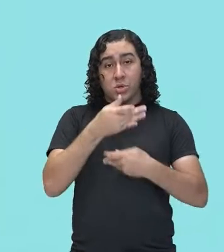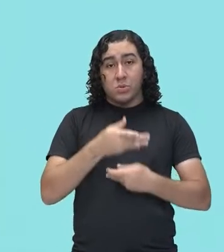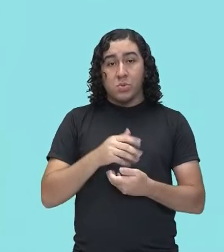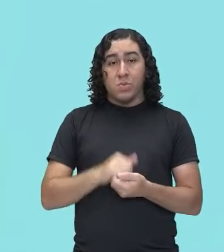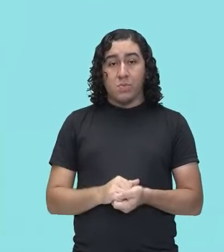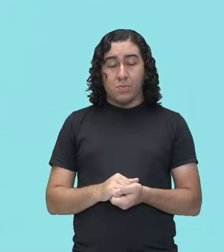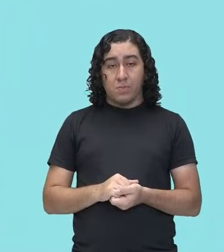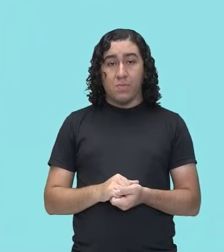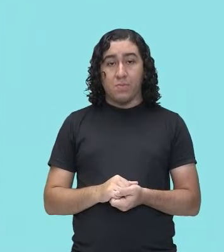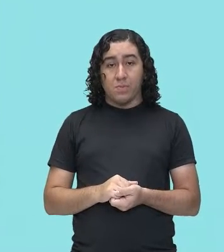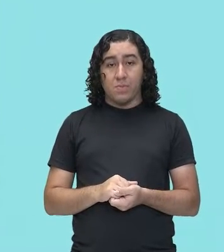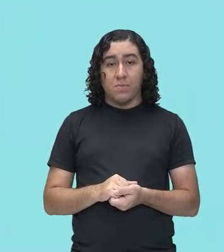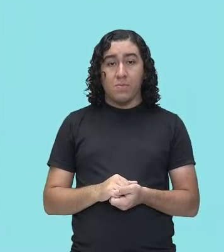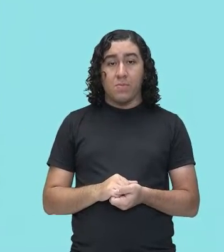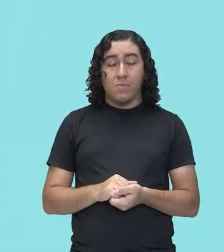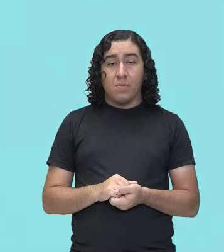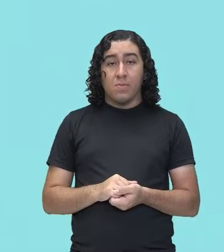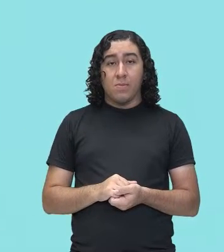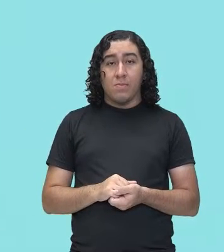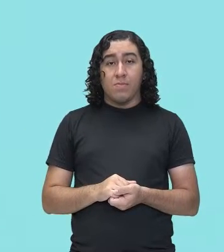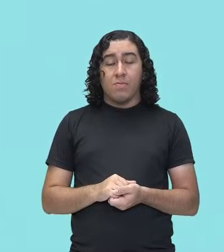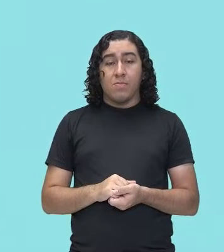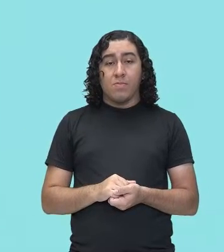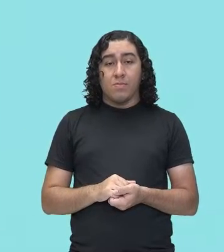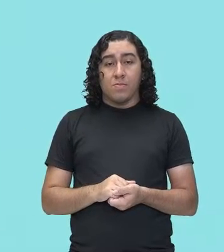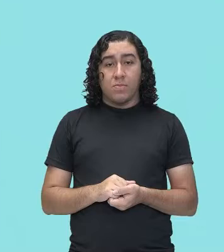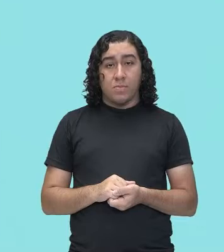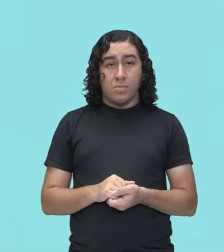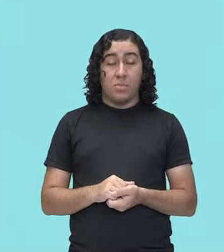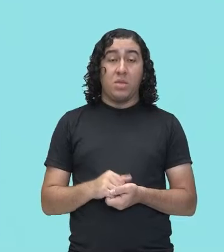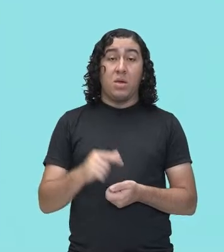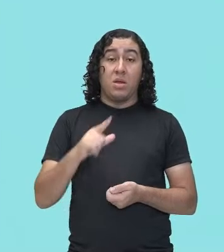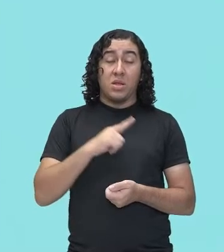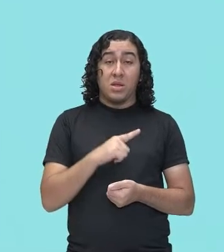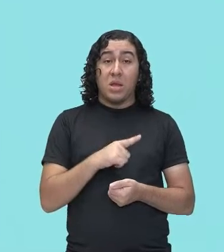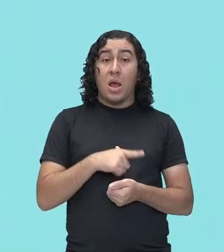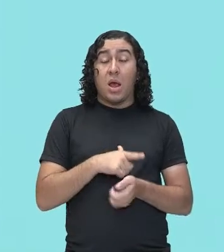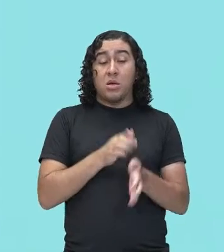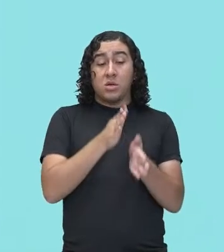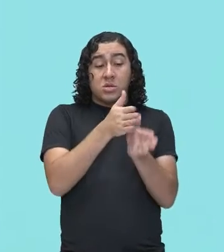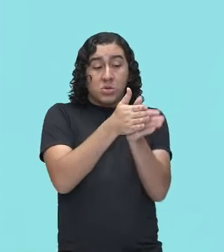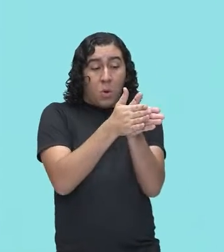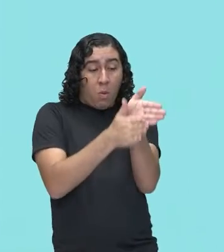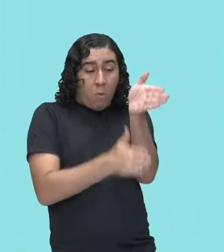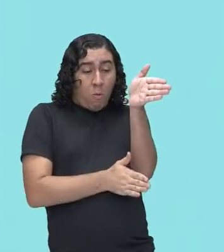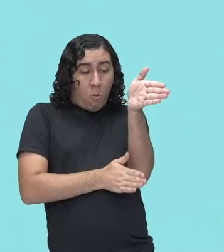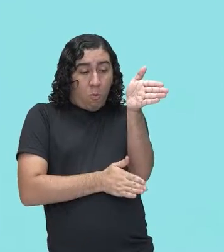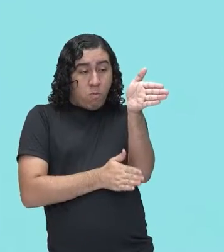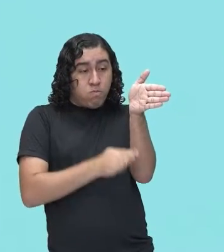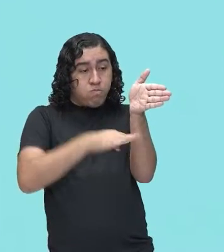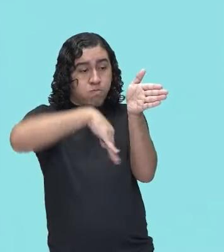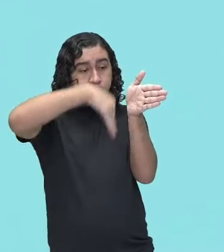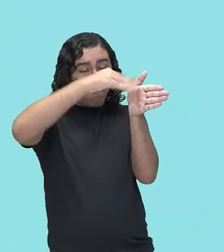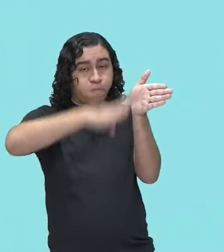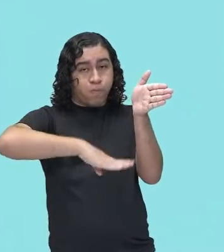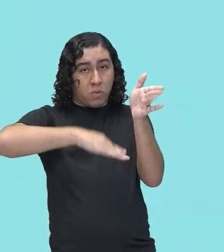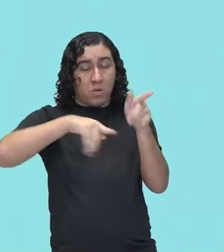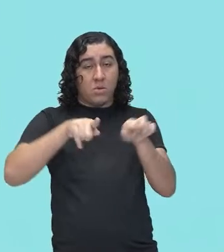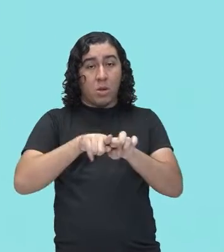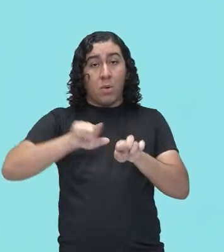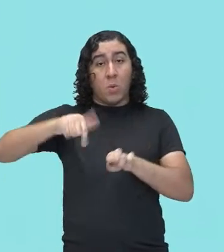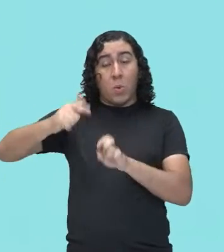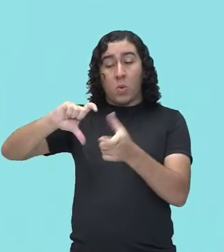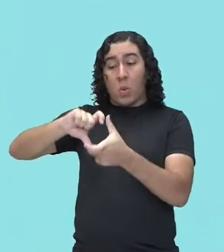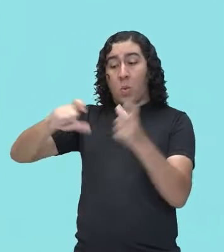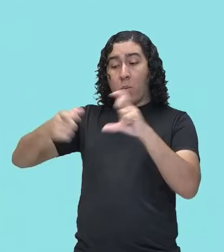expressionismo, eles colocam uma camada muito forte de tinta. Já no cubismo, eles usam